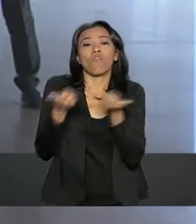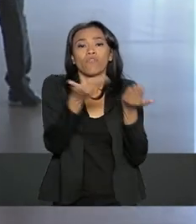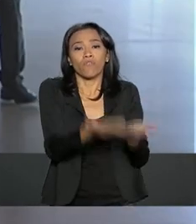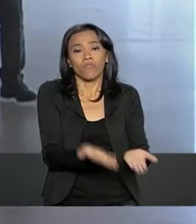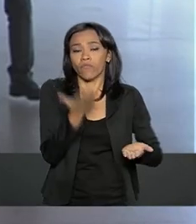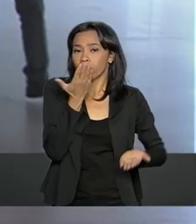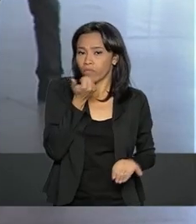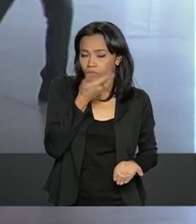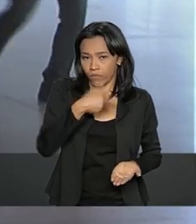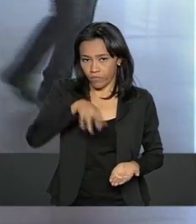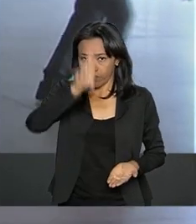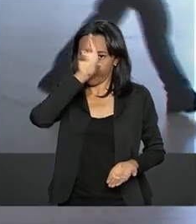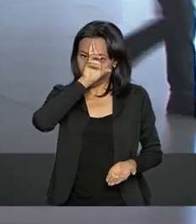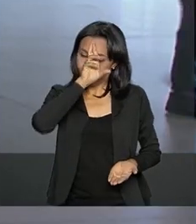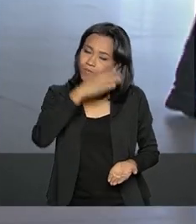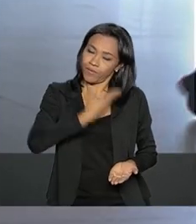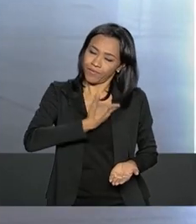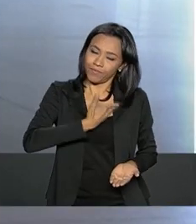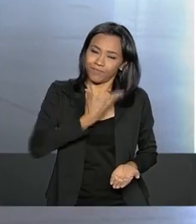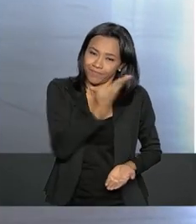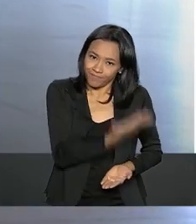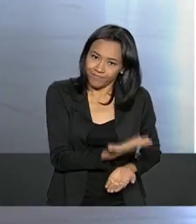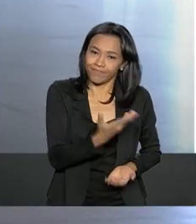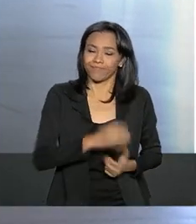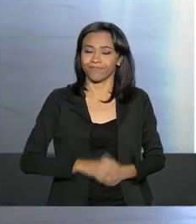em homenagem ao colega argentino.